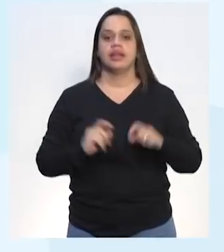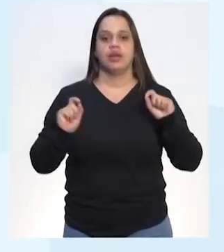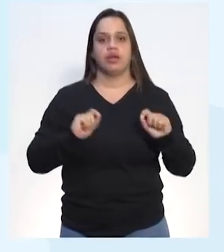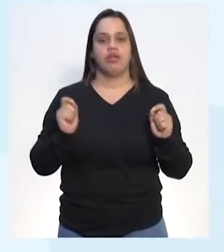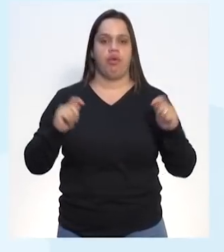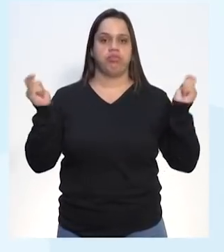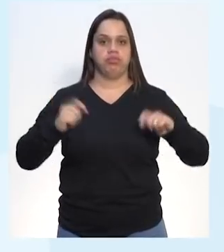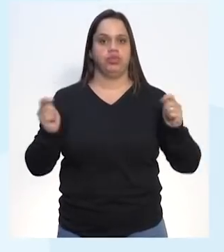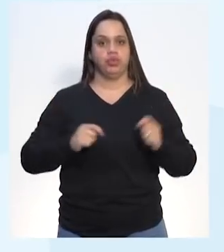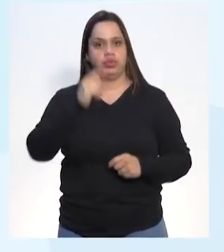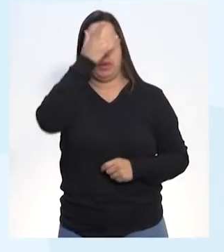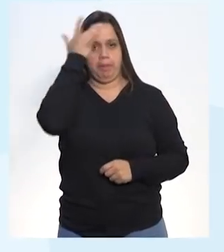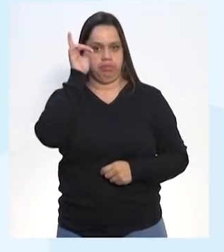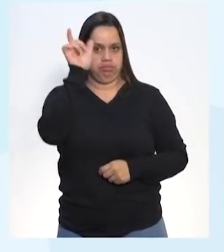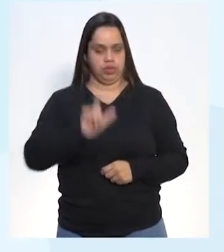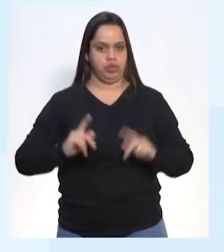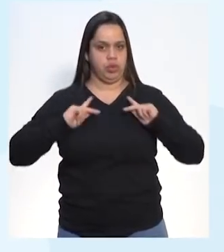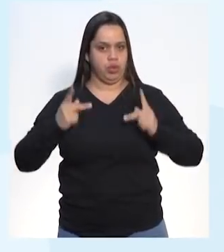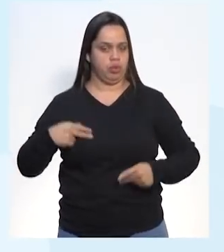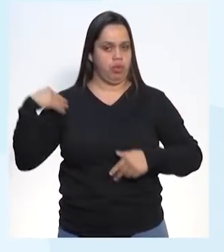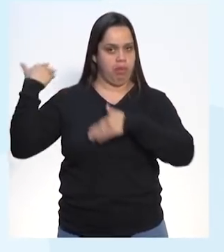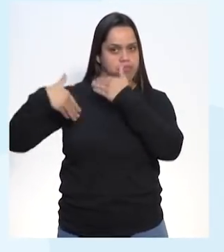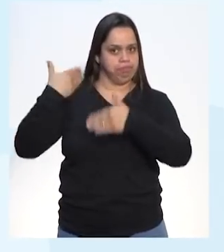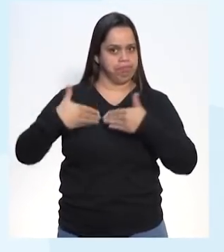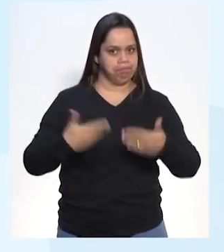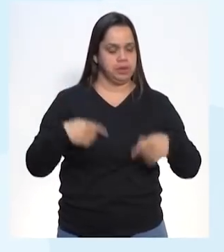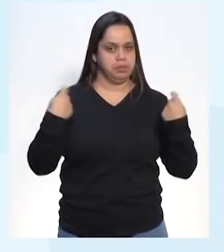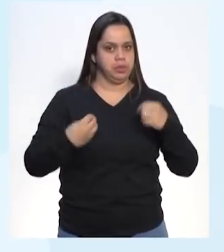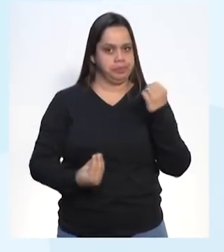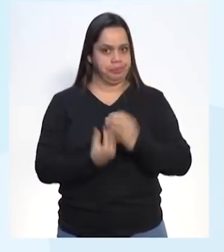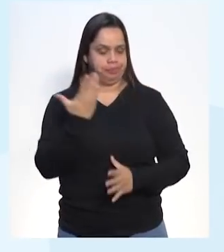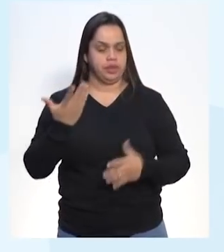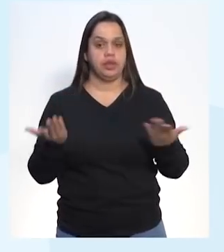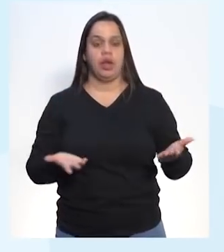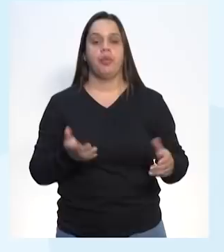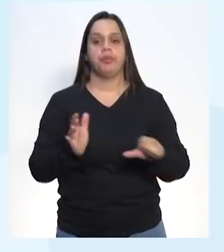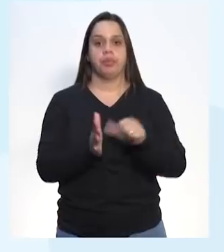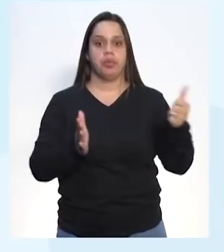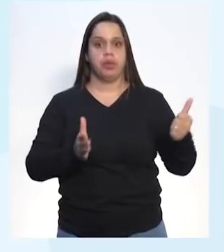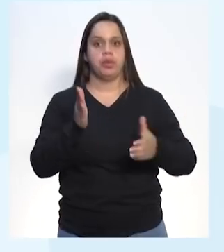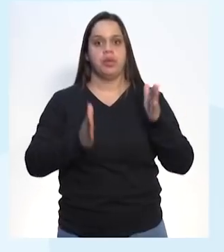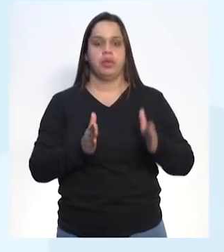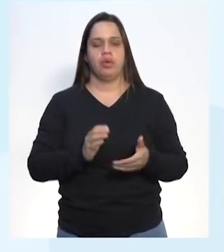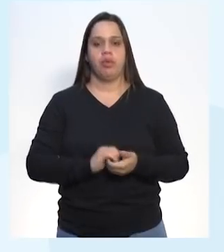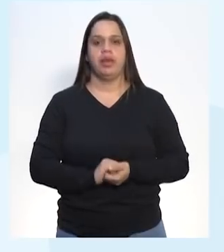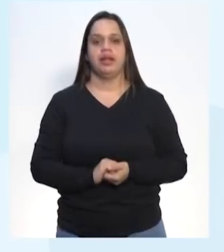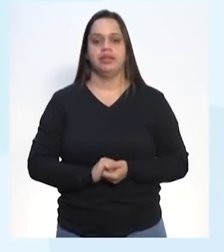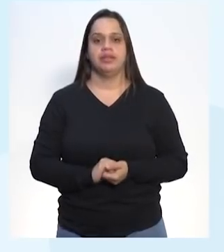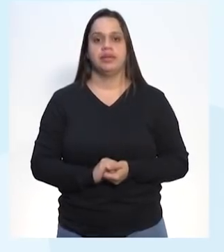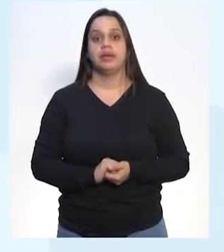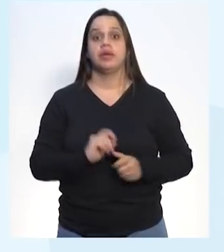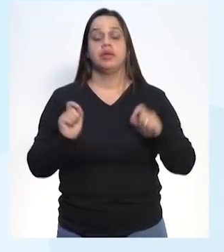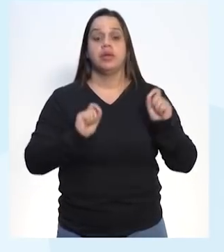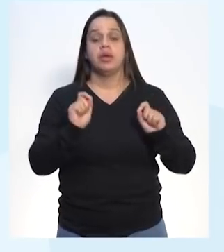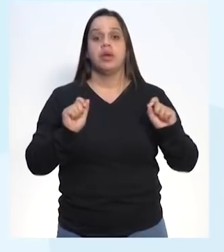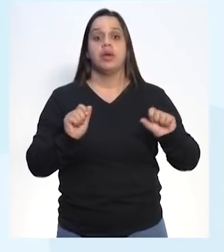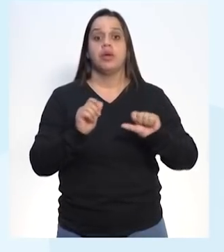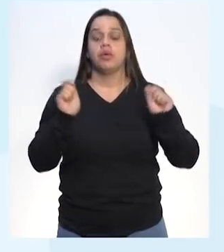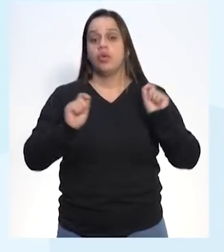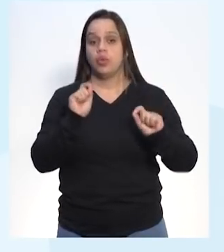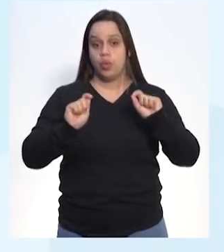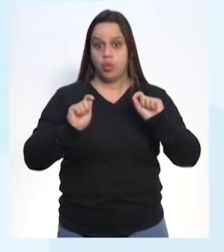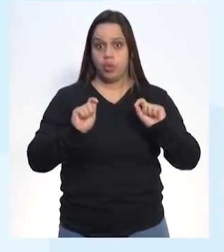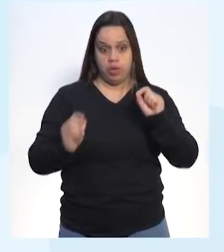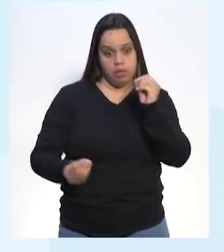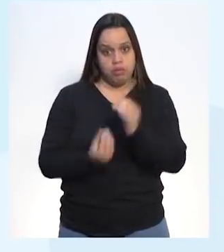do ser humano no decorrer do tempo. Num primeiro momento, os primeiros sinais do